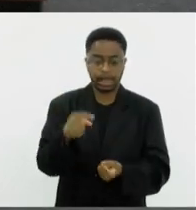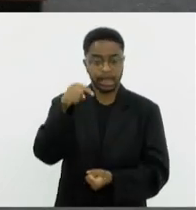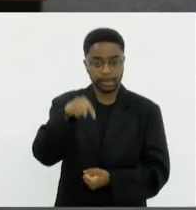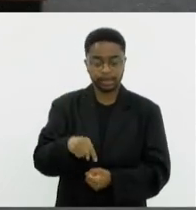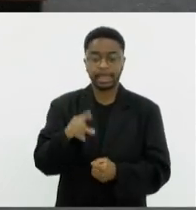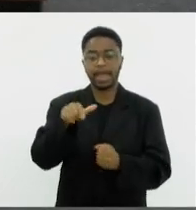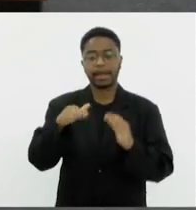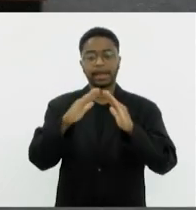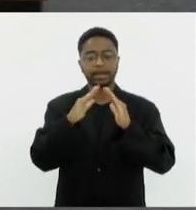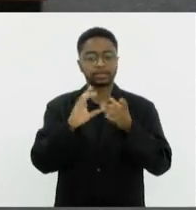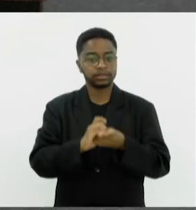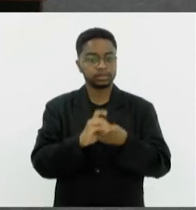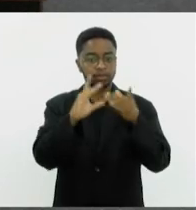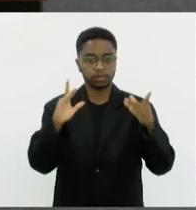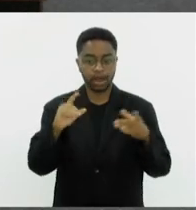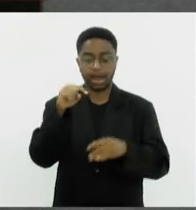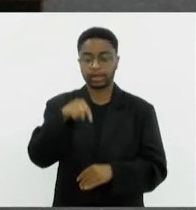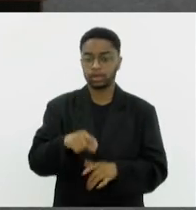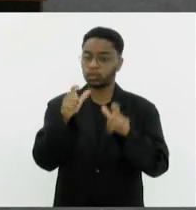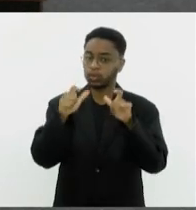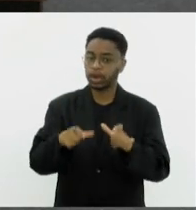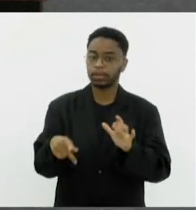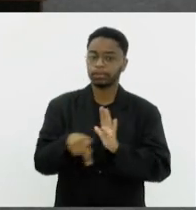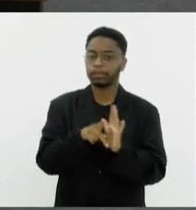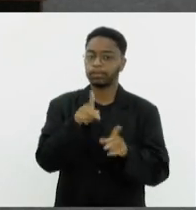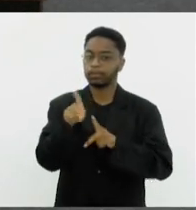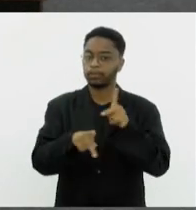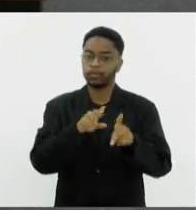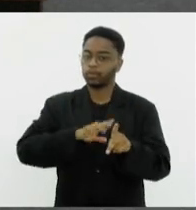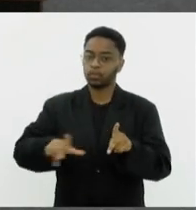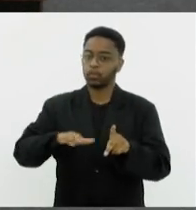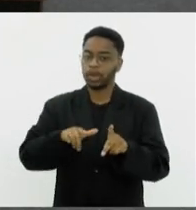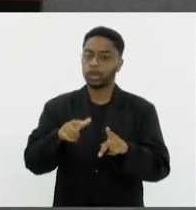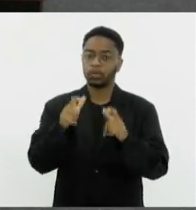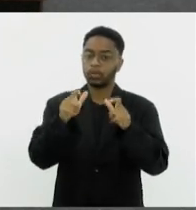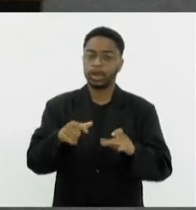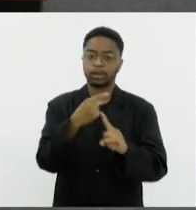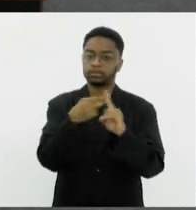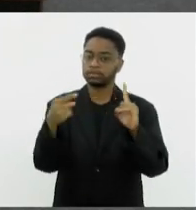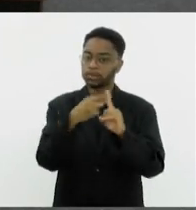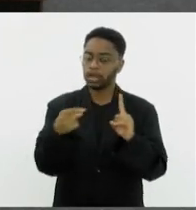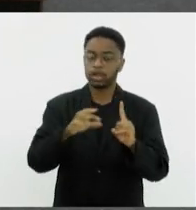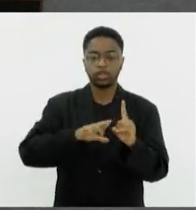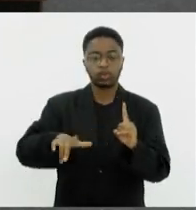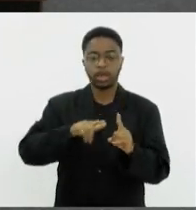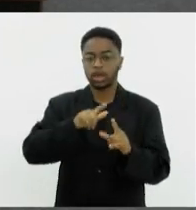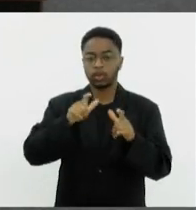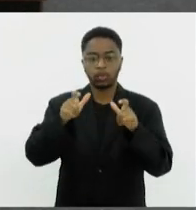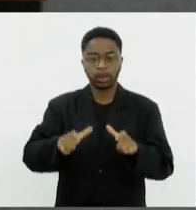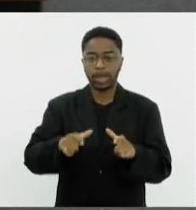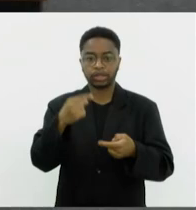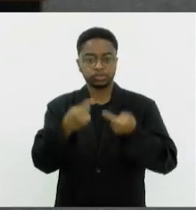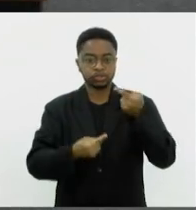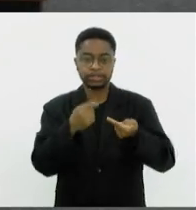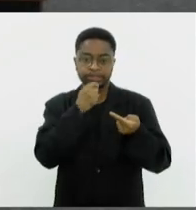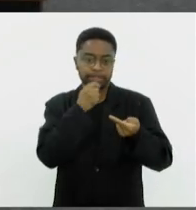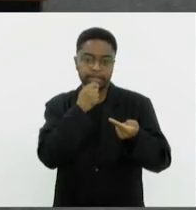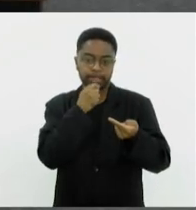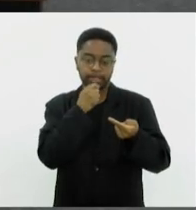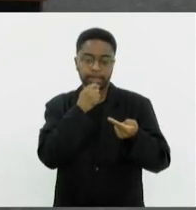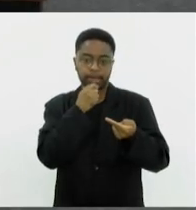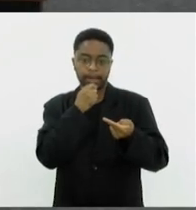da democracia. Essa é a casa do povo. Não é a casa da censura. Não é a casa de deliberação sem debate. Não é a casa